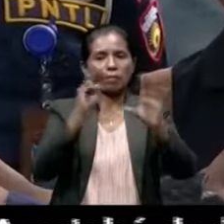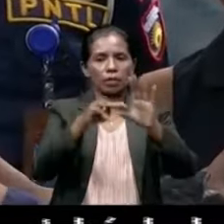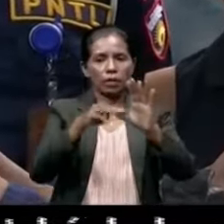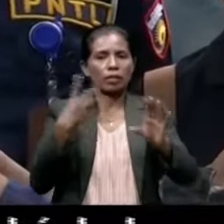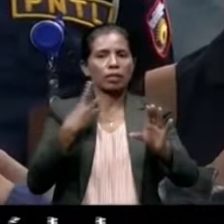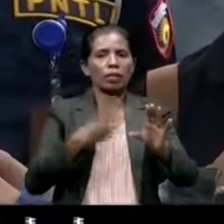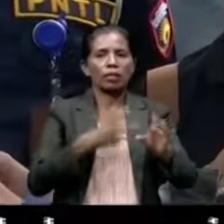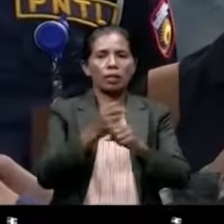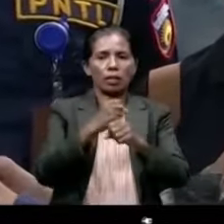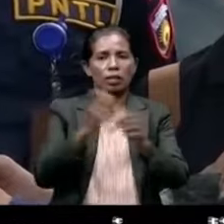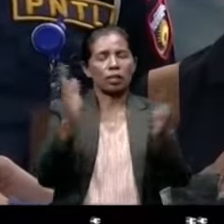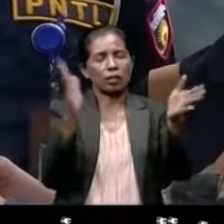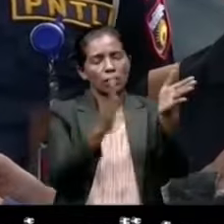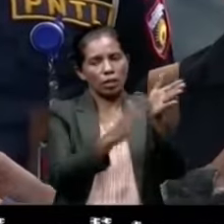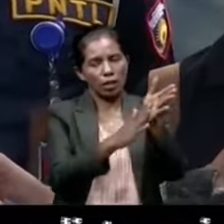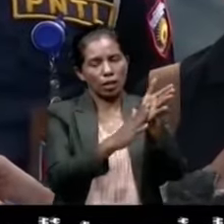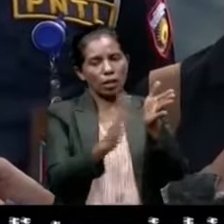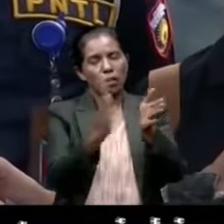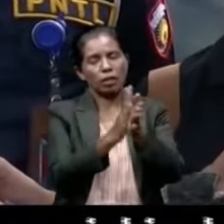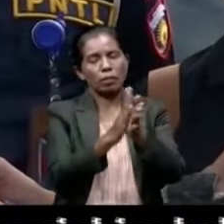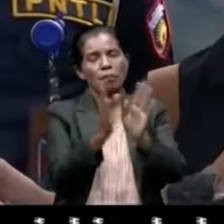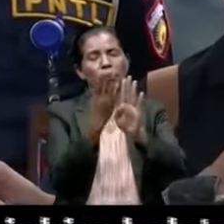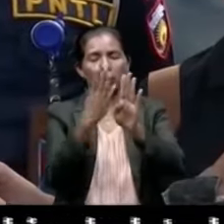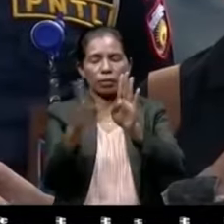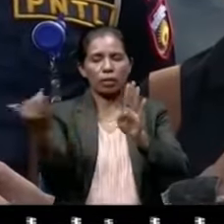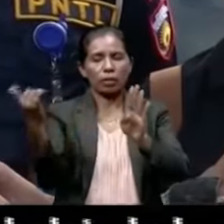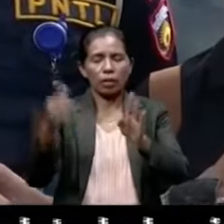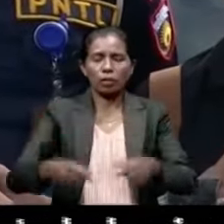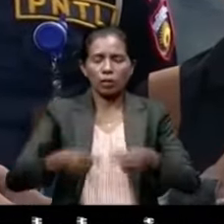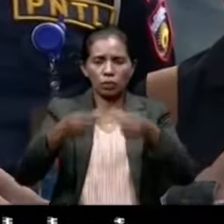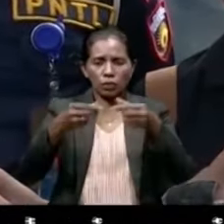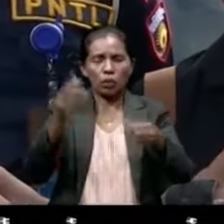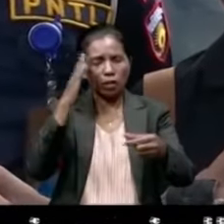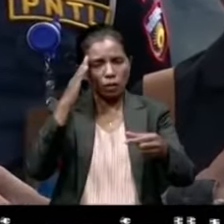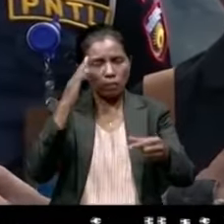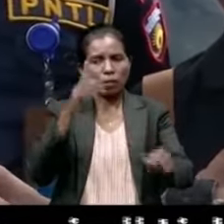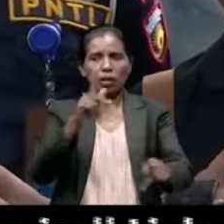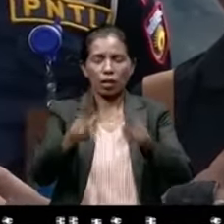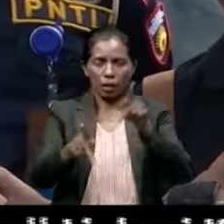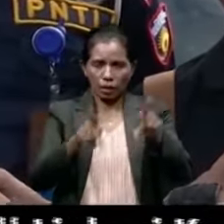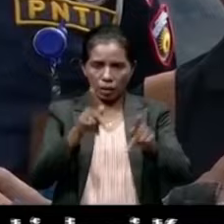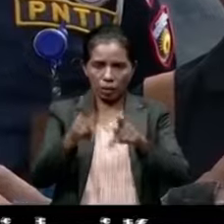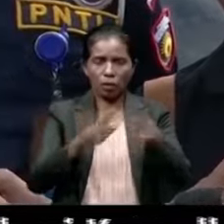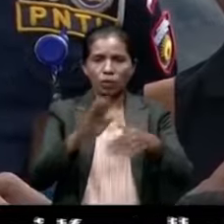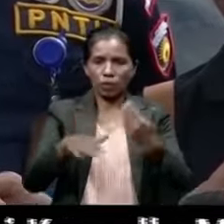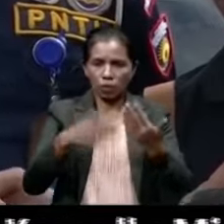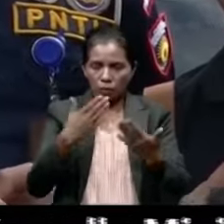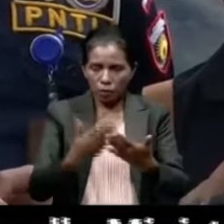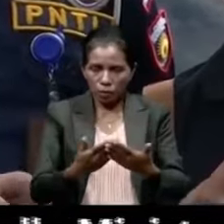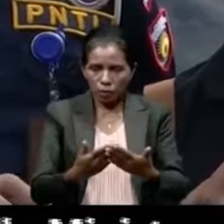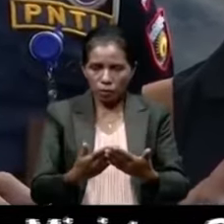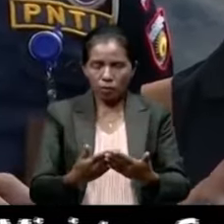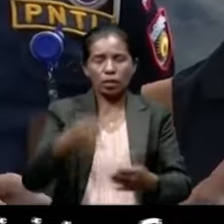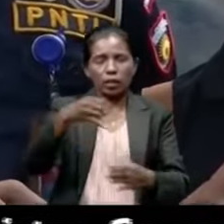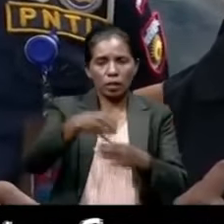lansa fali taka sticker ba ya microlecer normata ne para at fohano imba itenia pasajeru sira hotu hotu